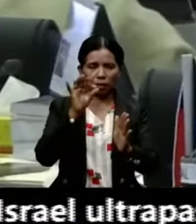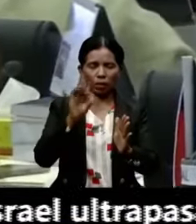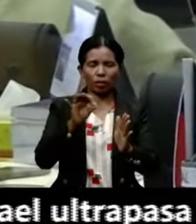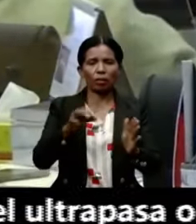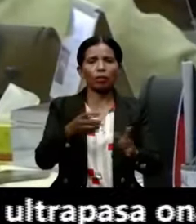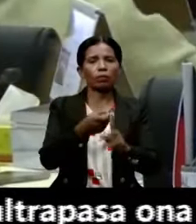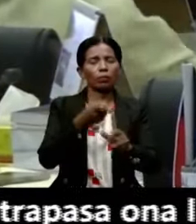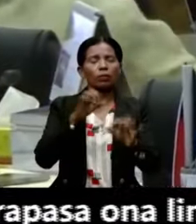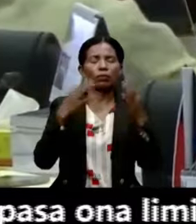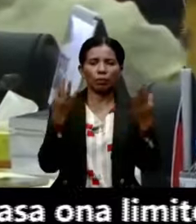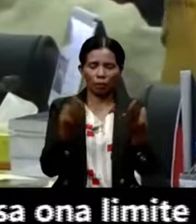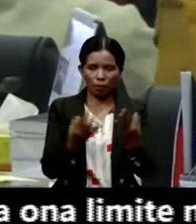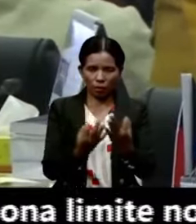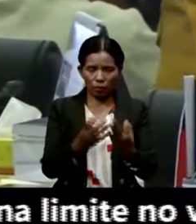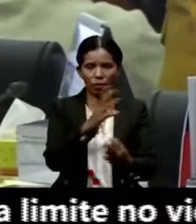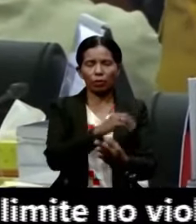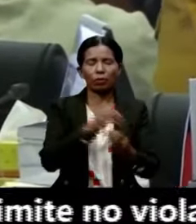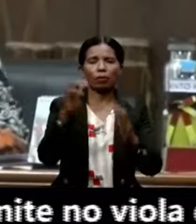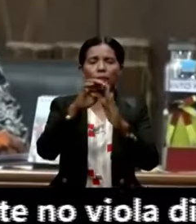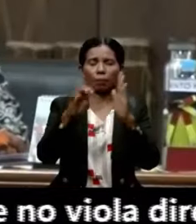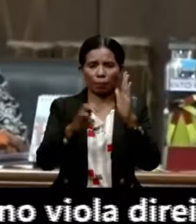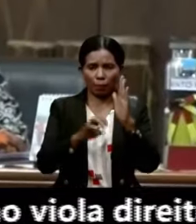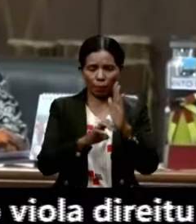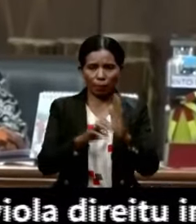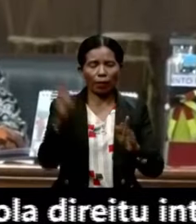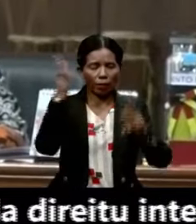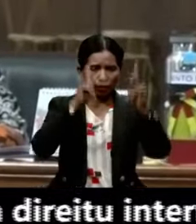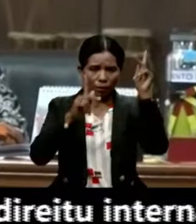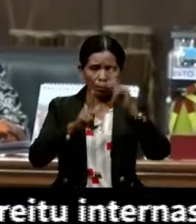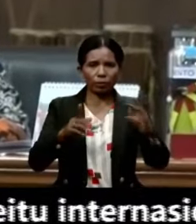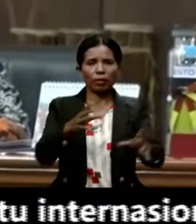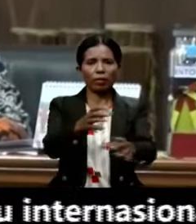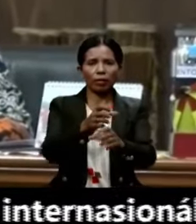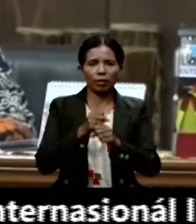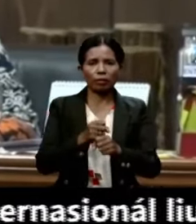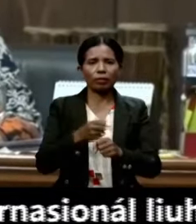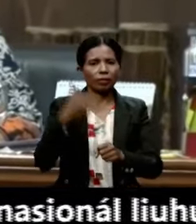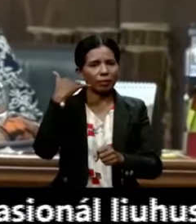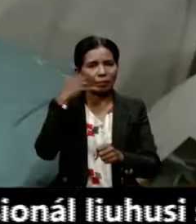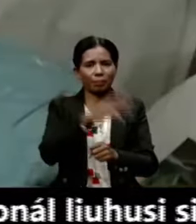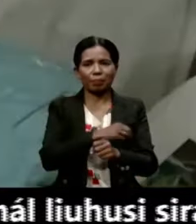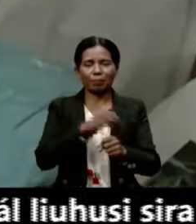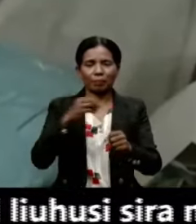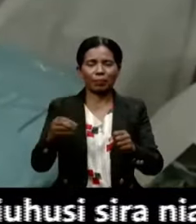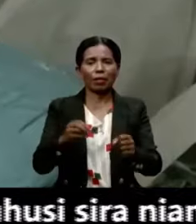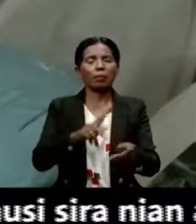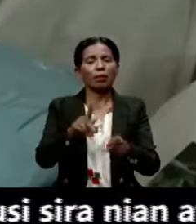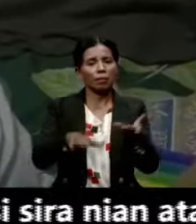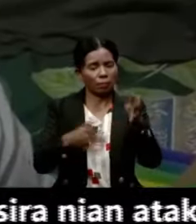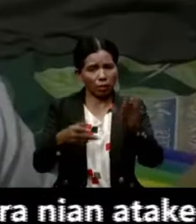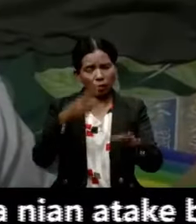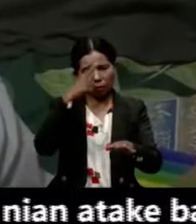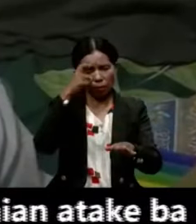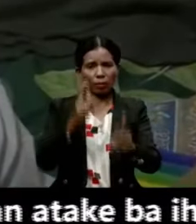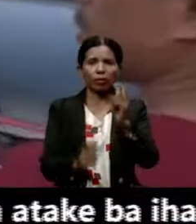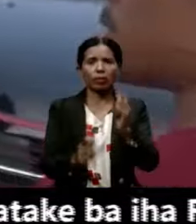família, comunidade no estado. Não é liga o caso a dar o telefone nebe causa vítima lá convida, nebe tribunal